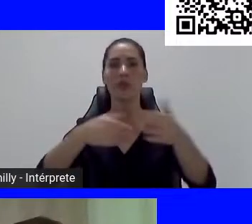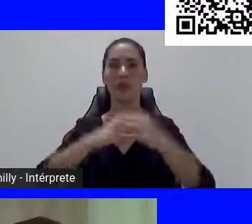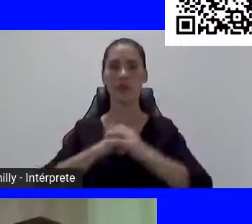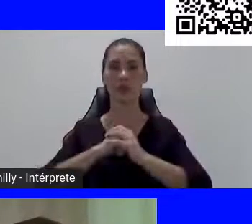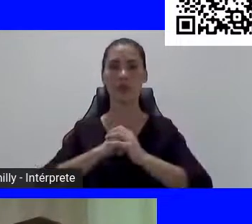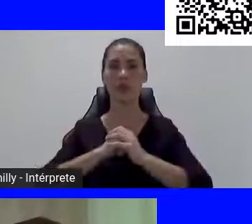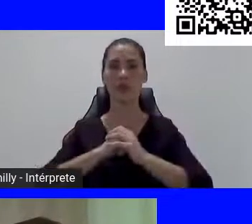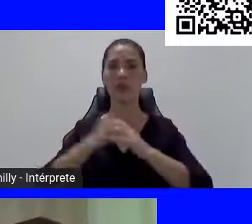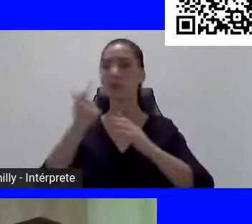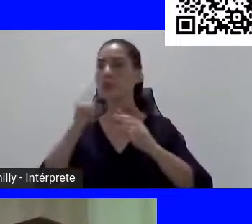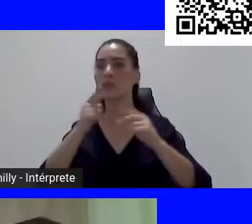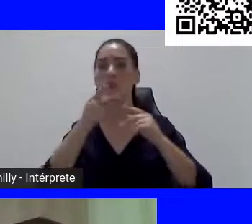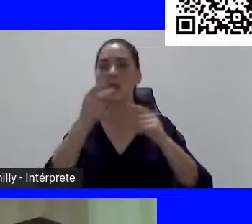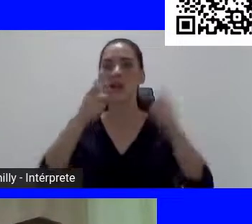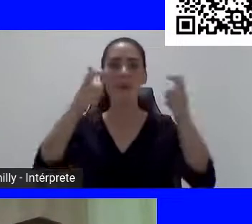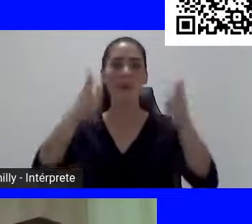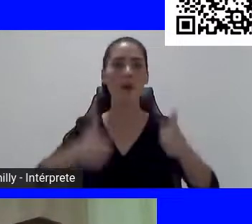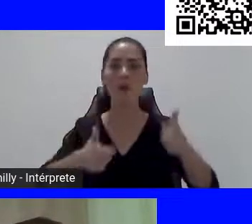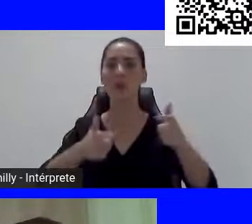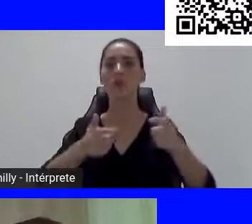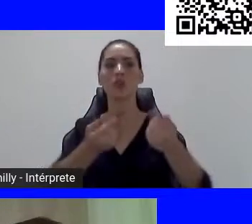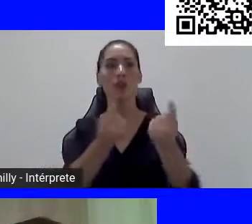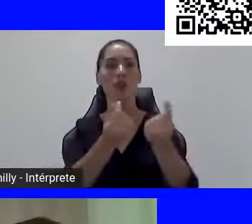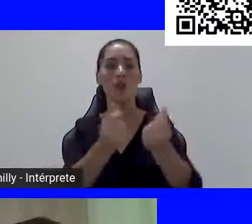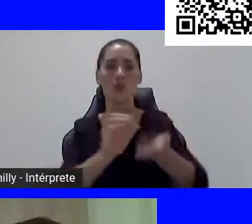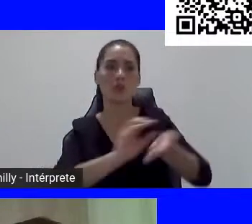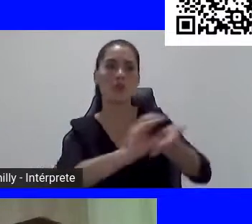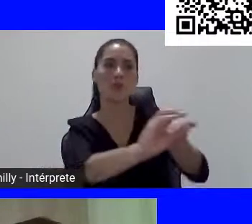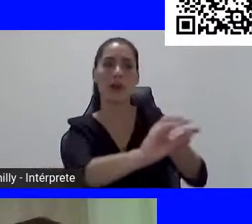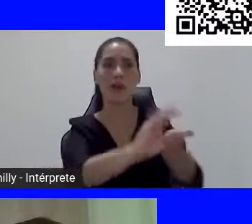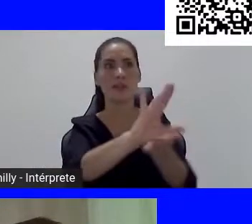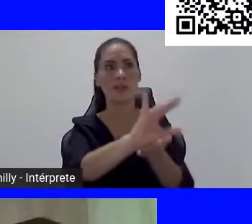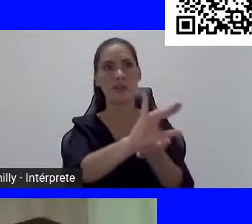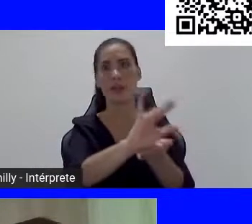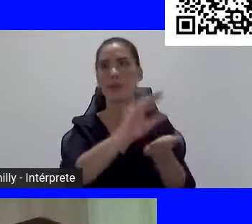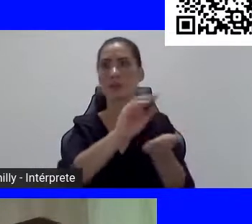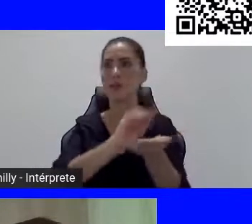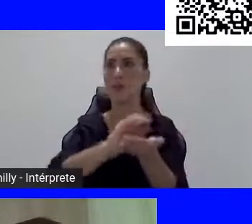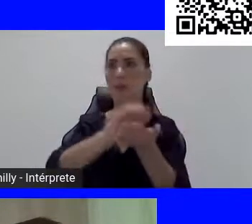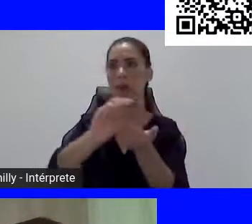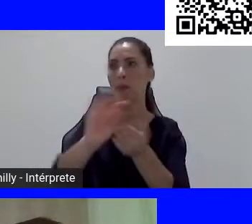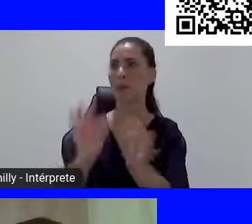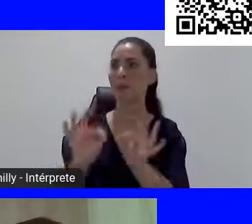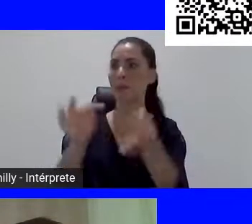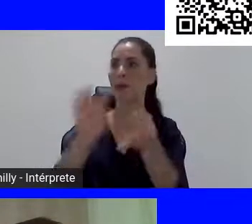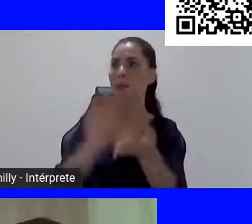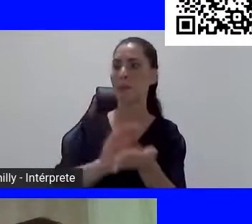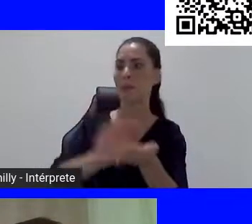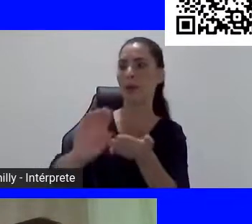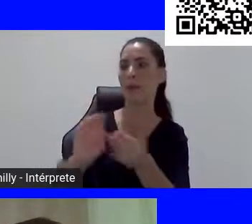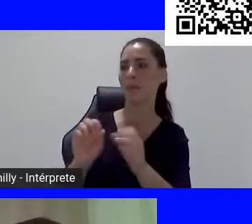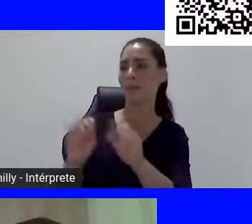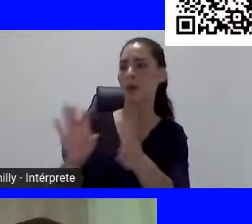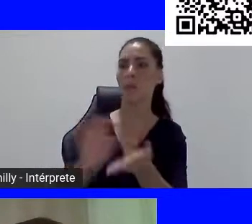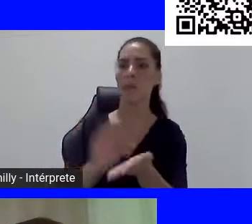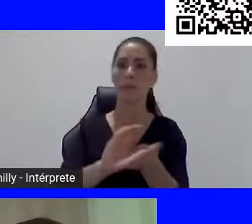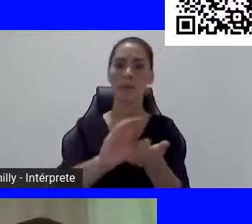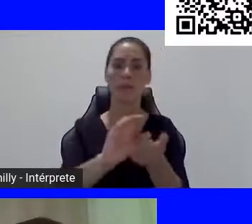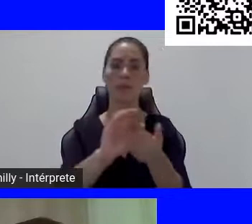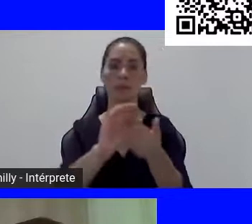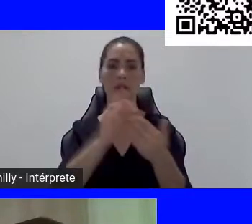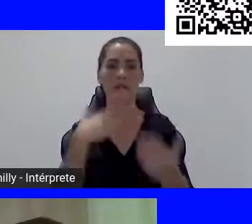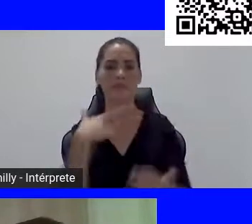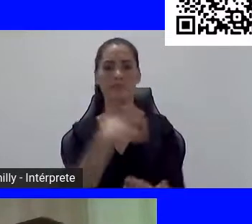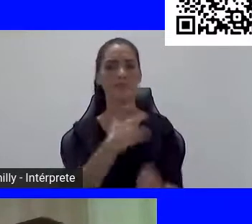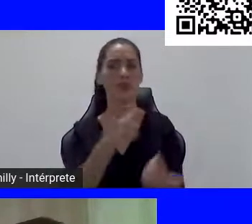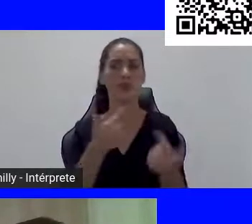desse recurso. Eu preciso de tantos por cento para a ciência, para a tecnologia, para a habitação, para a educação, para a saúde, para o que for. Então, na hora